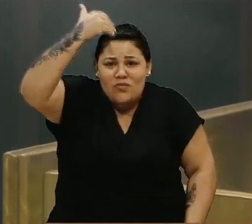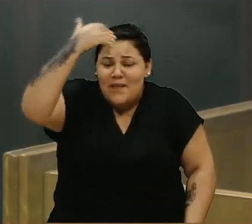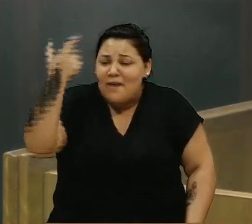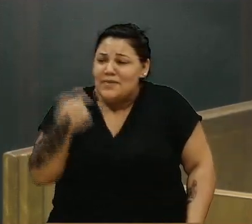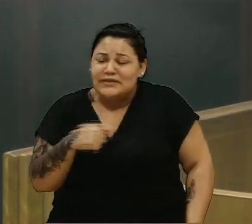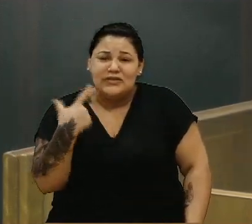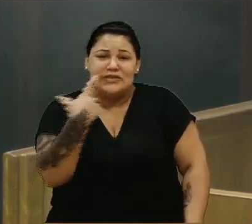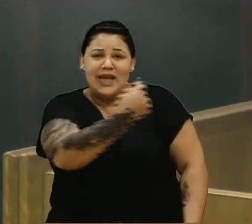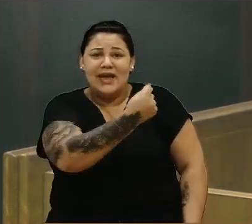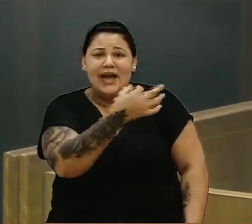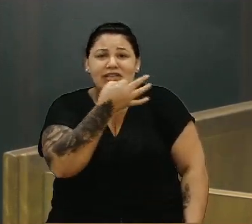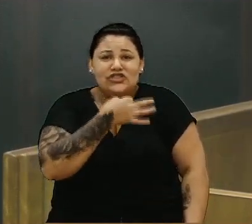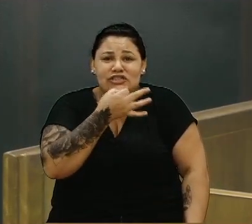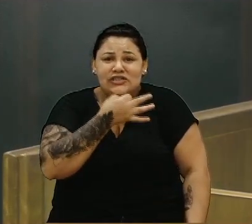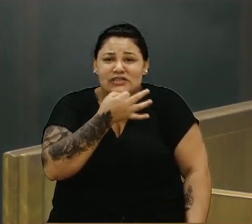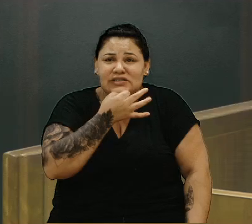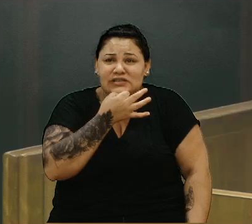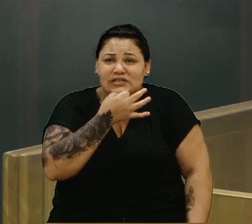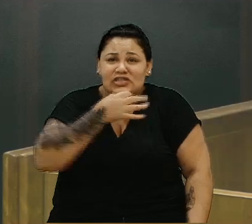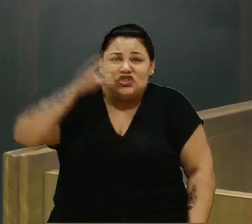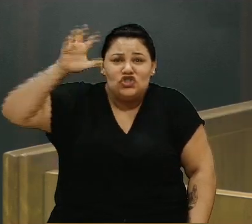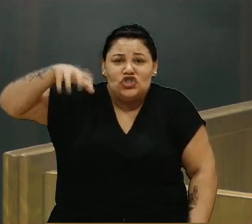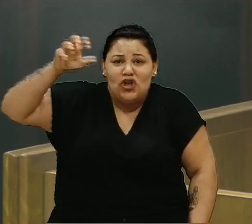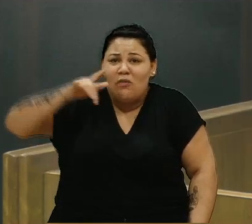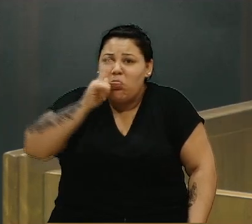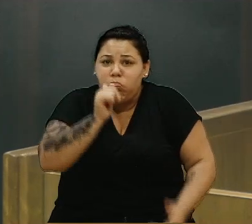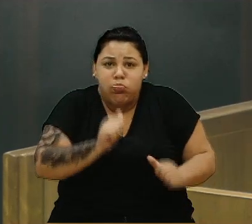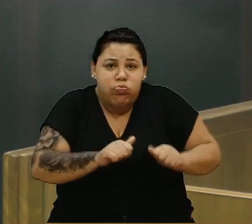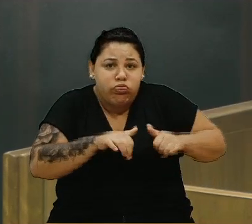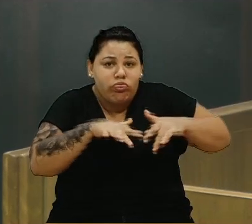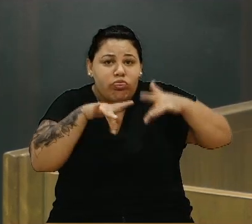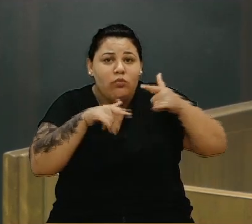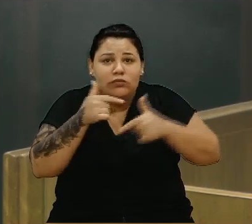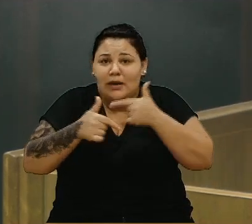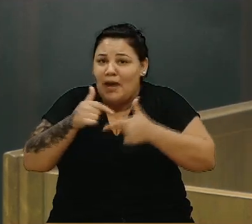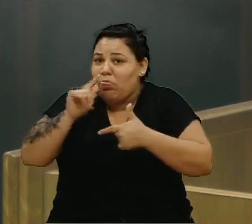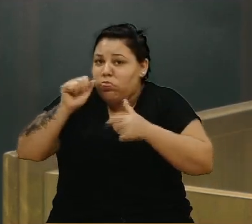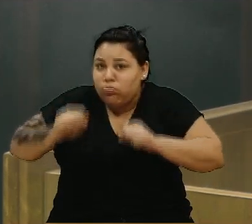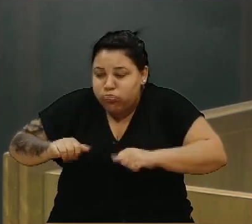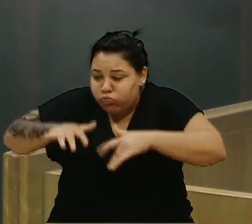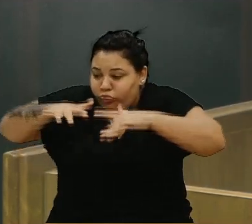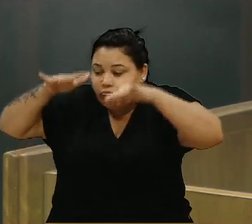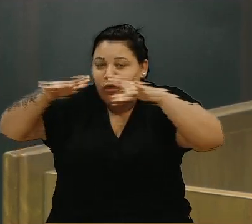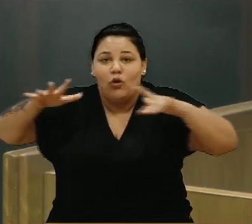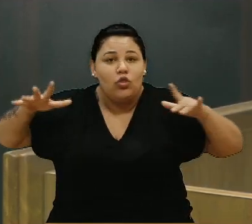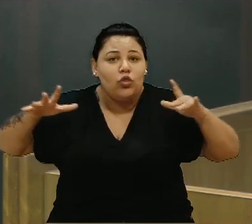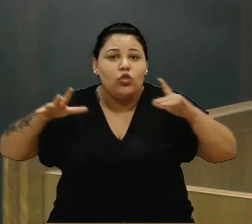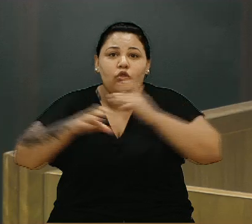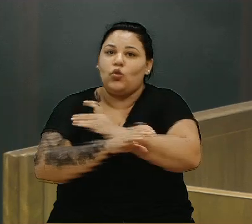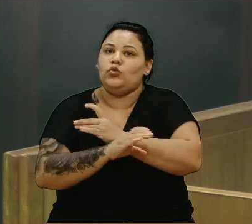Sul, chove, alaga minha casa, o meu trabalho, eu não aguento mais.